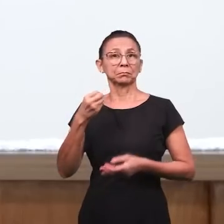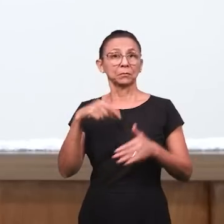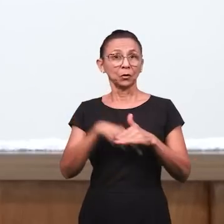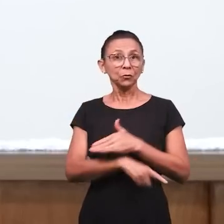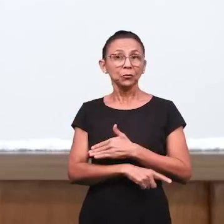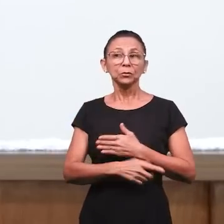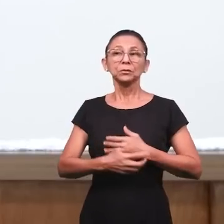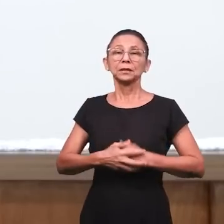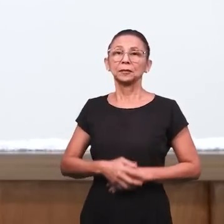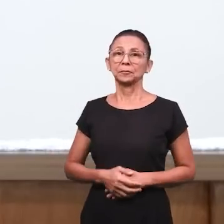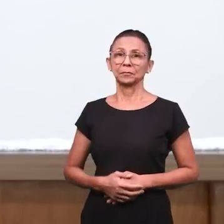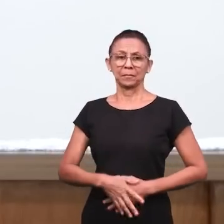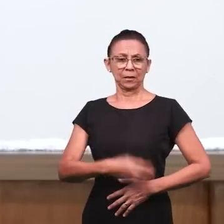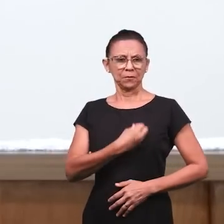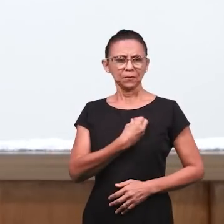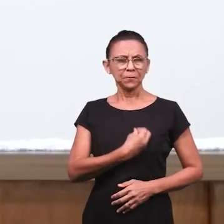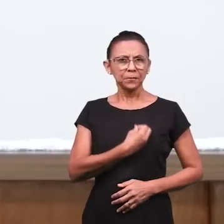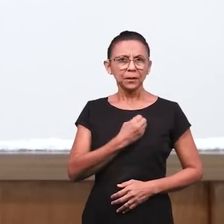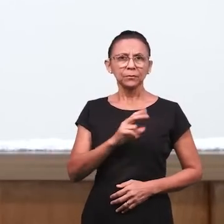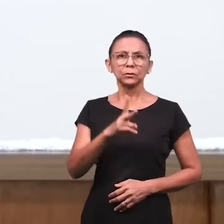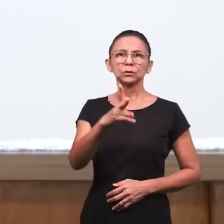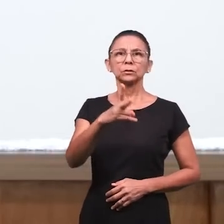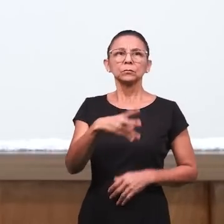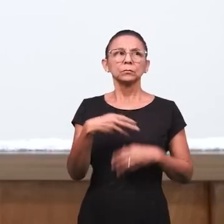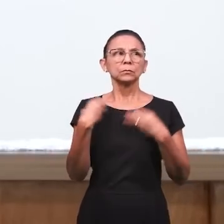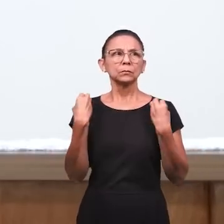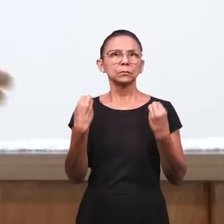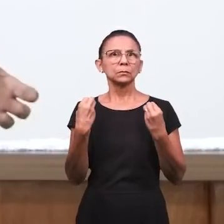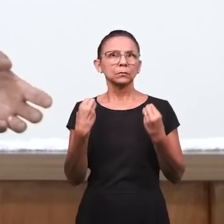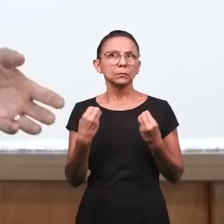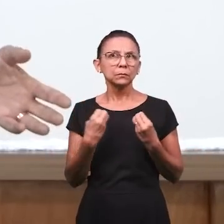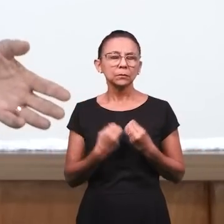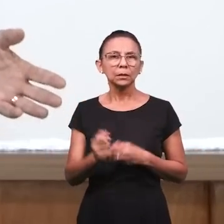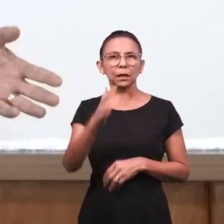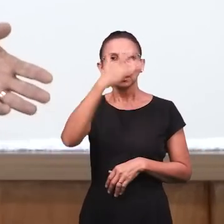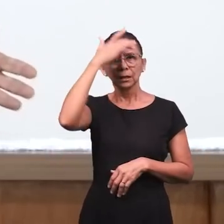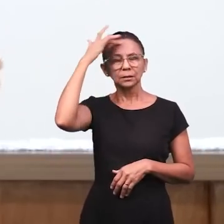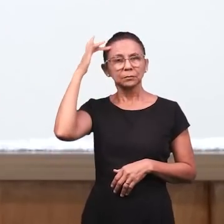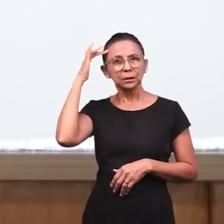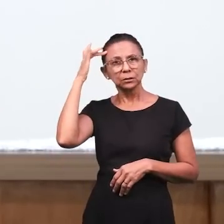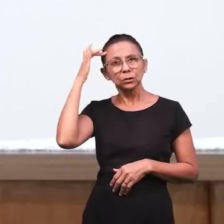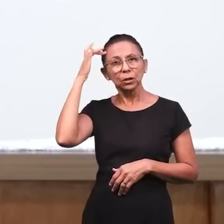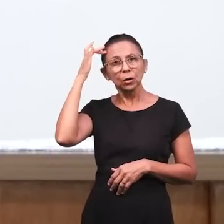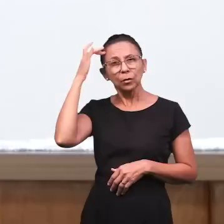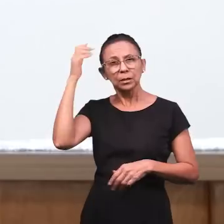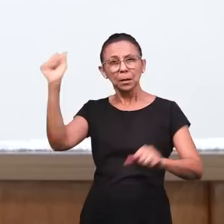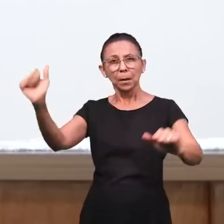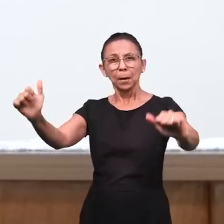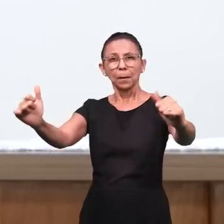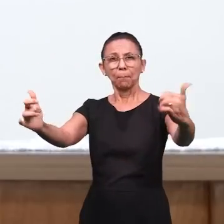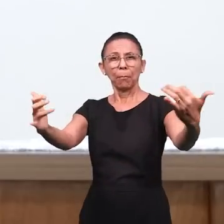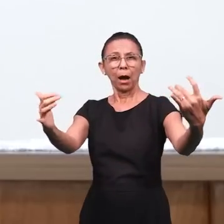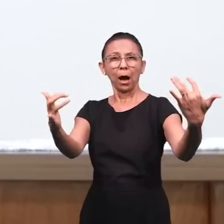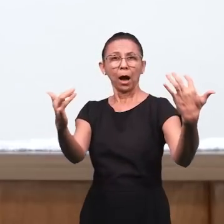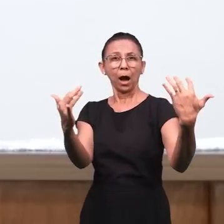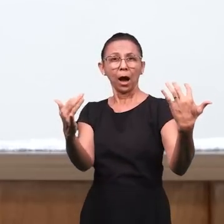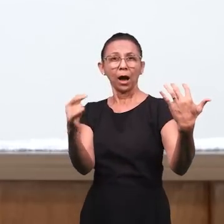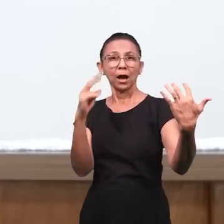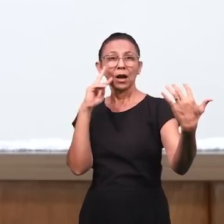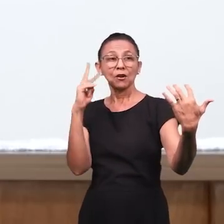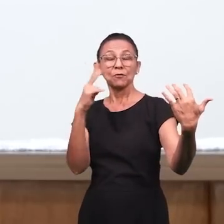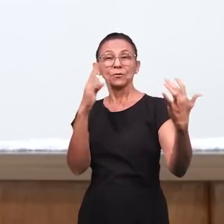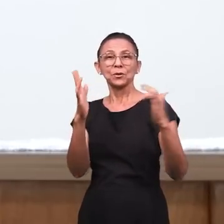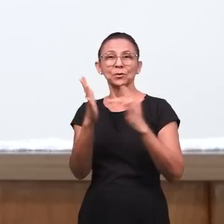ser pregada, porque muitos viram Jesus morrer, mas apenas a igreja